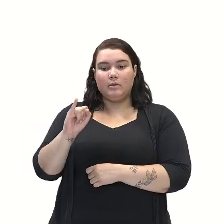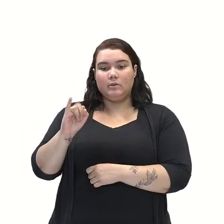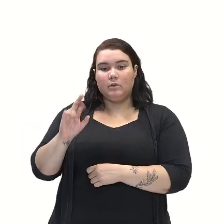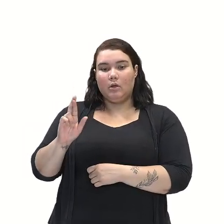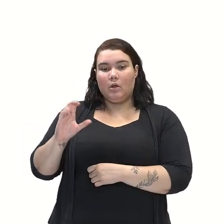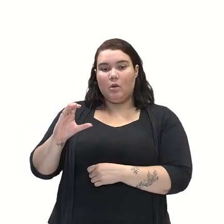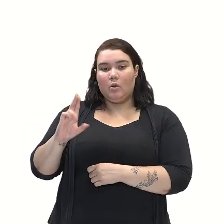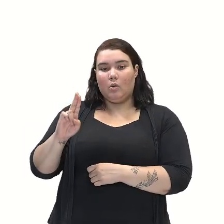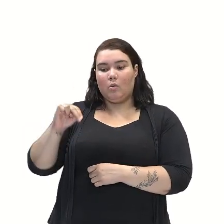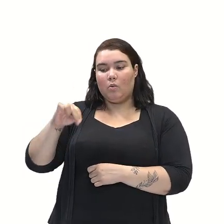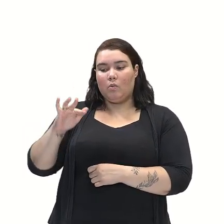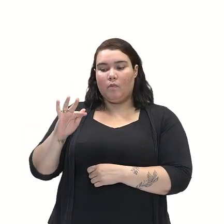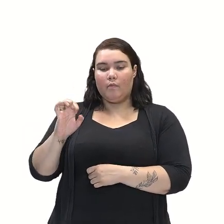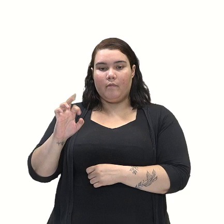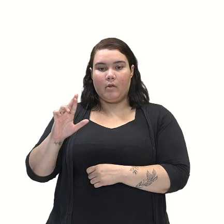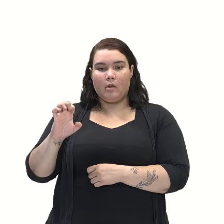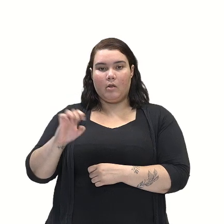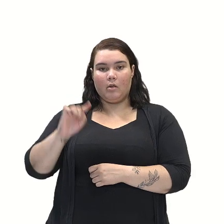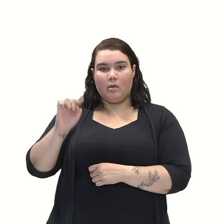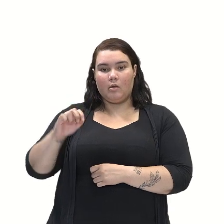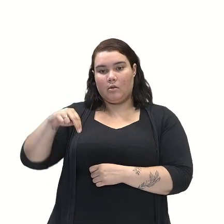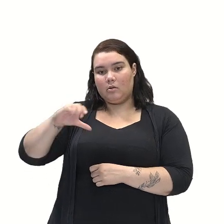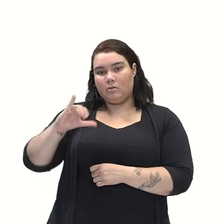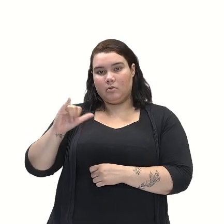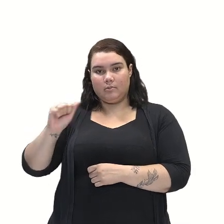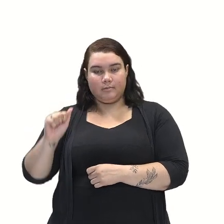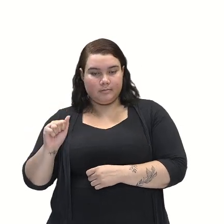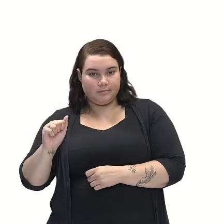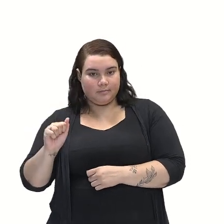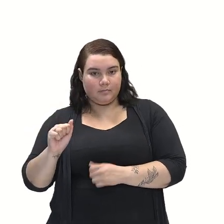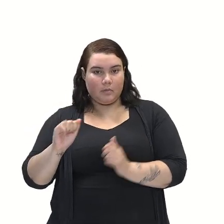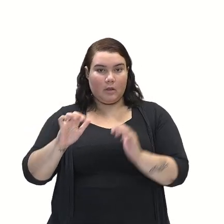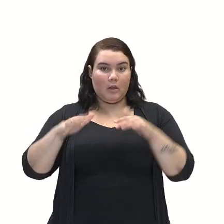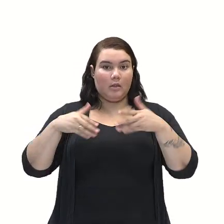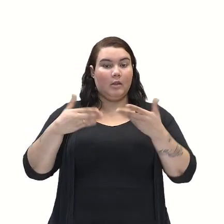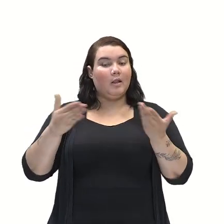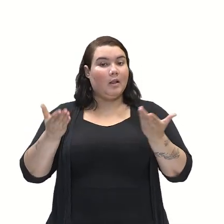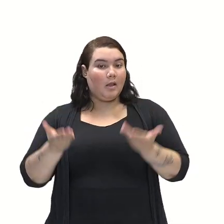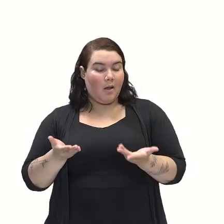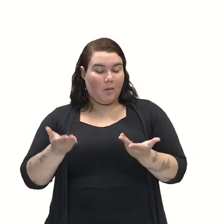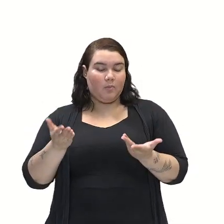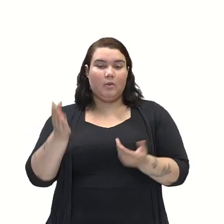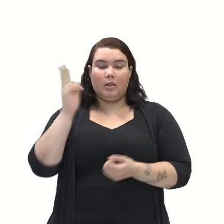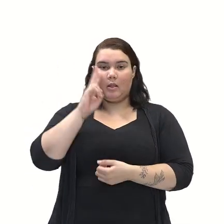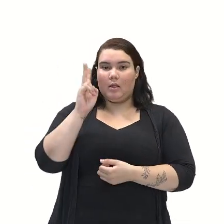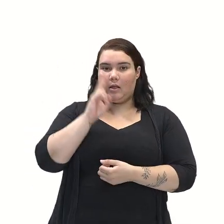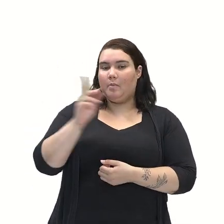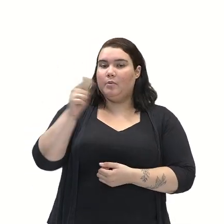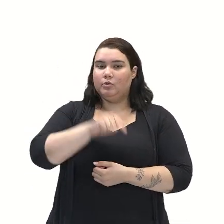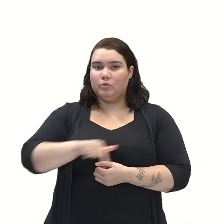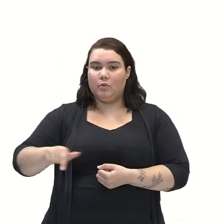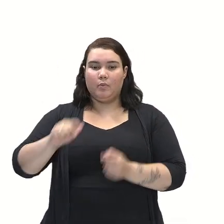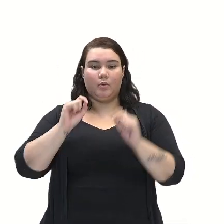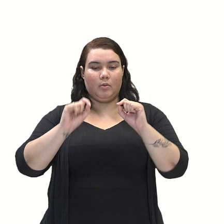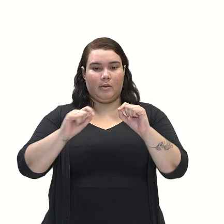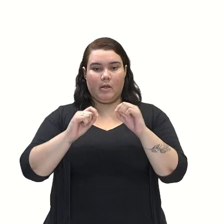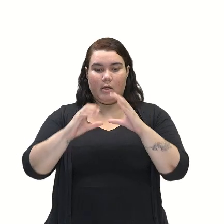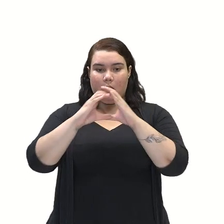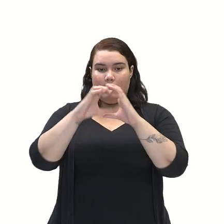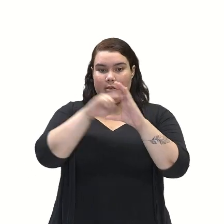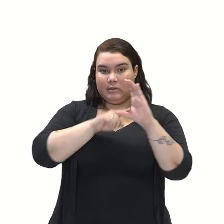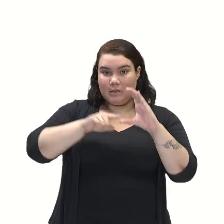circunferência, beleza? Por conta disso, nós reforçamos que círculo não